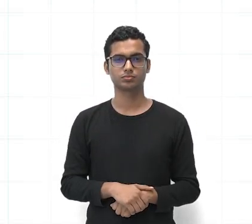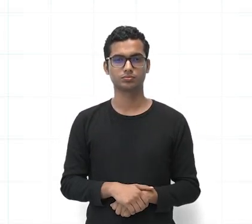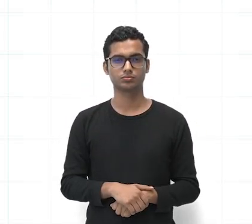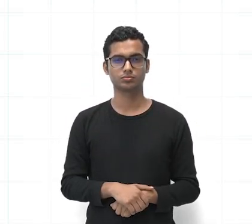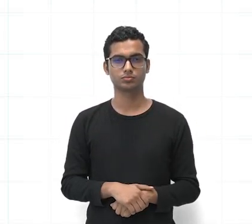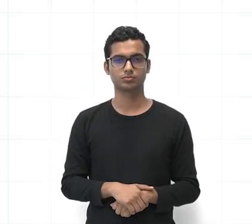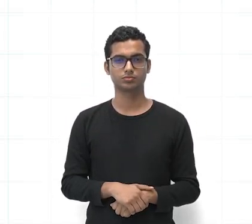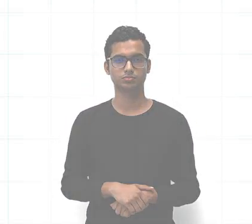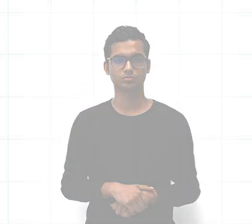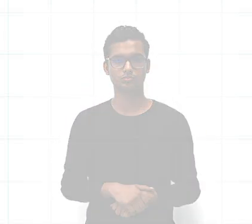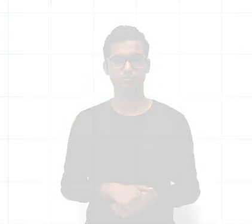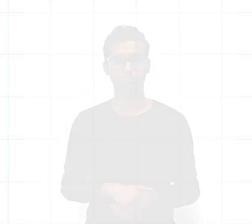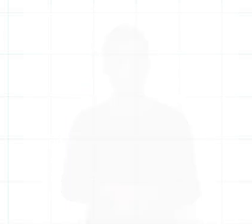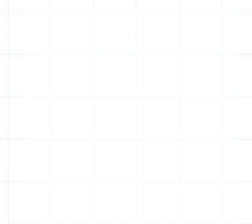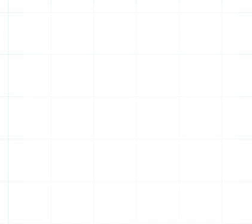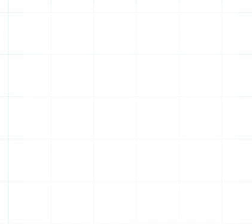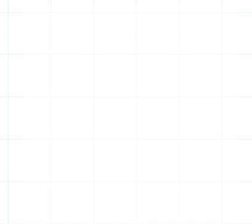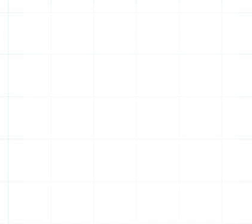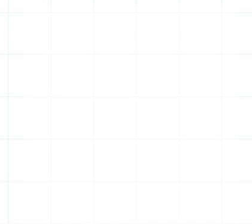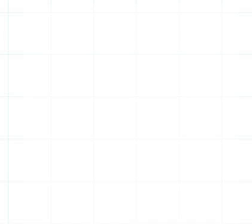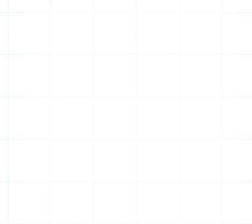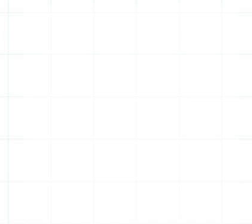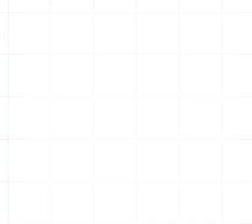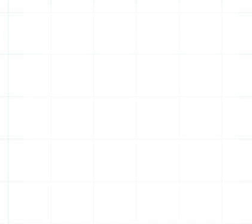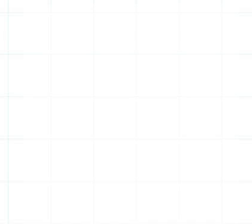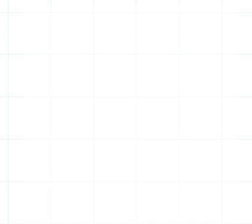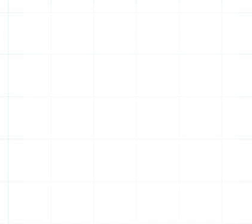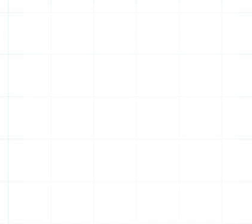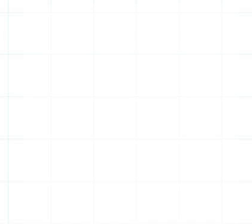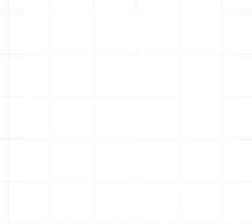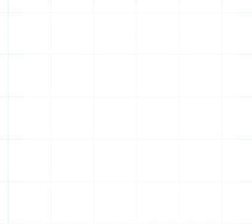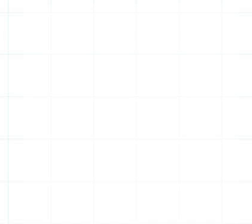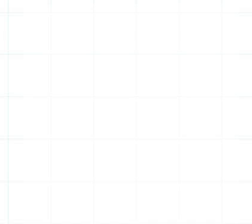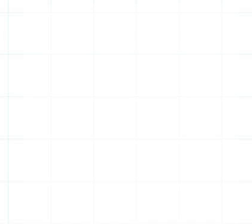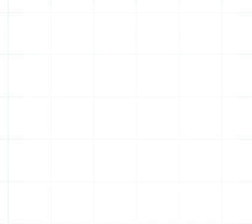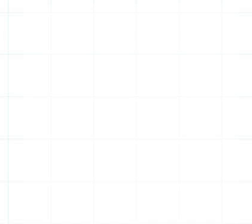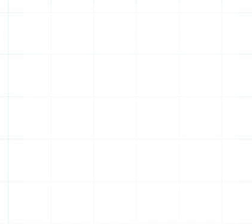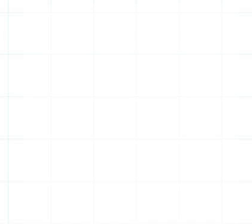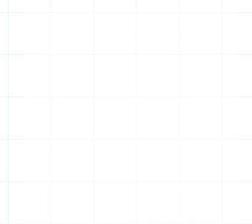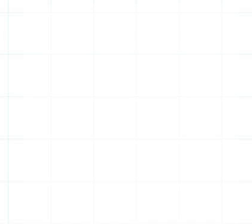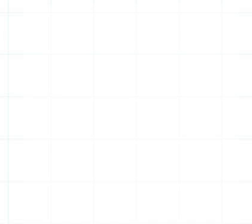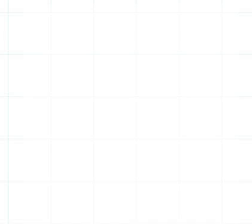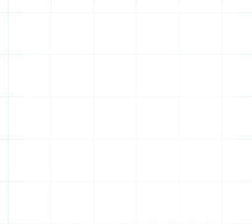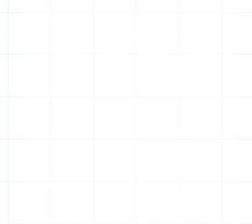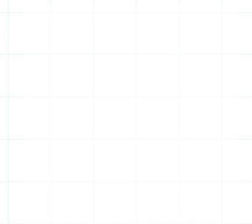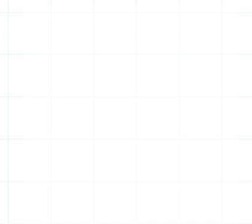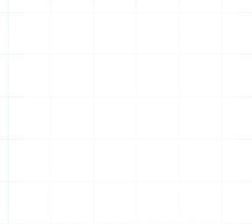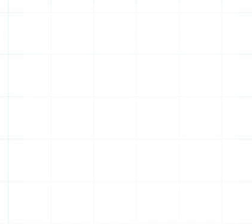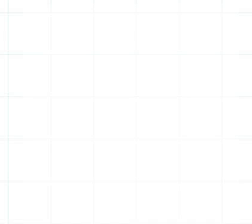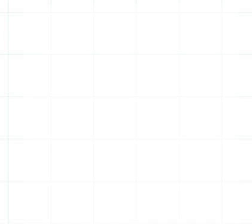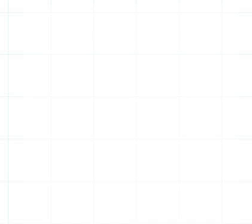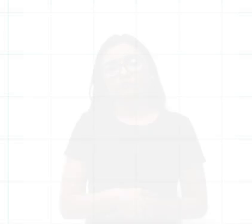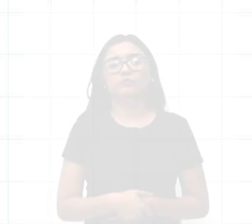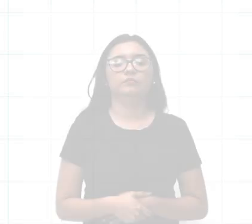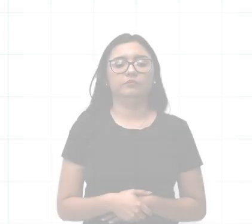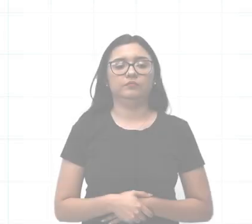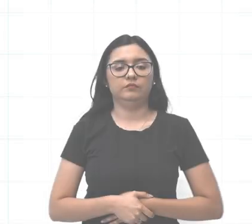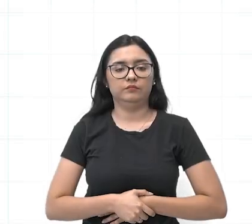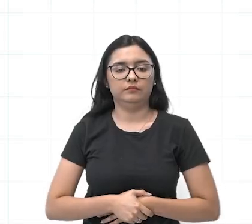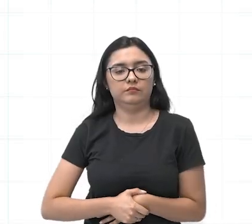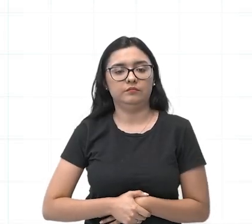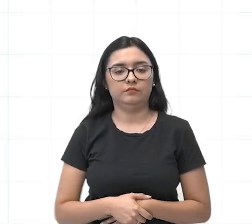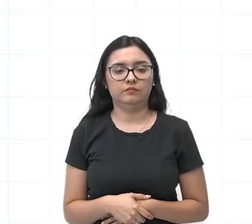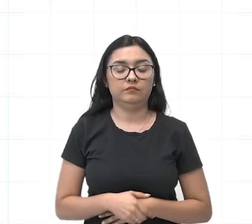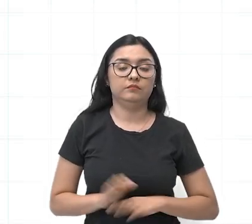a imagem forma-se depois da retina devido ao globo ocular mais